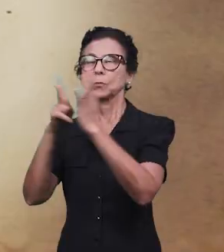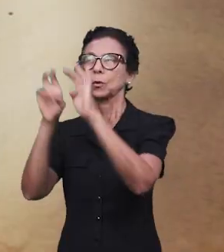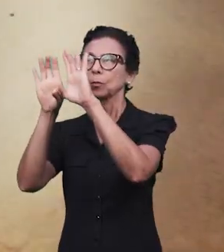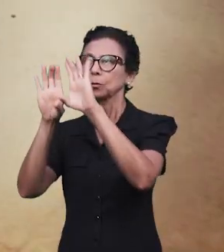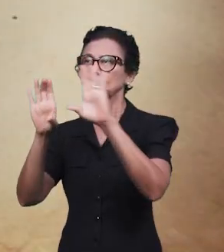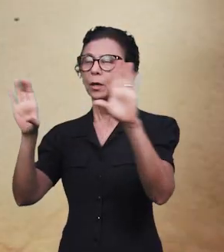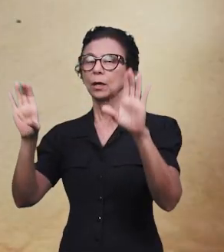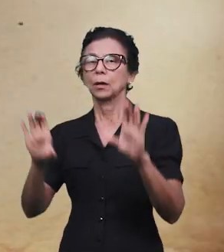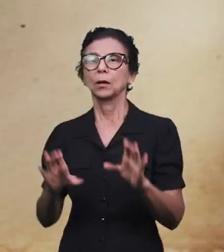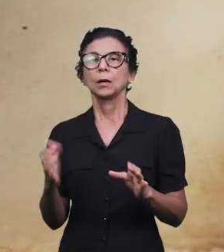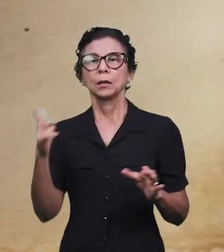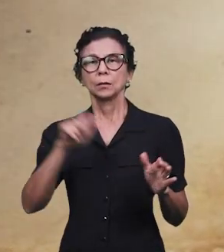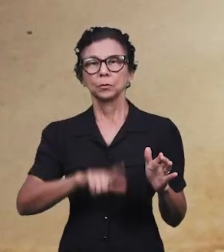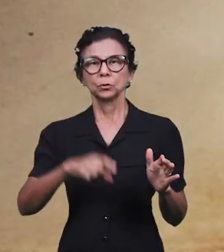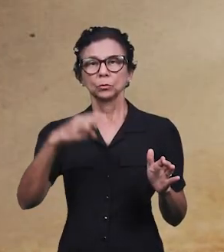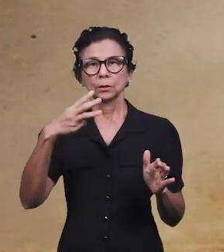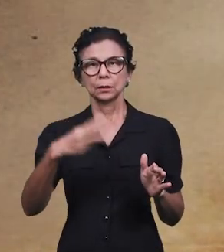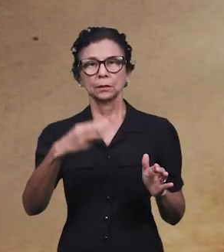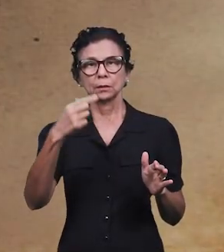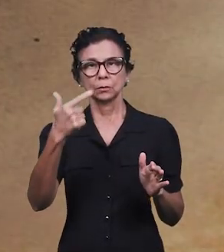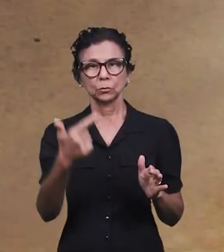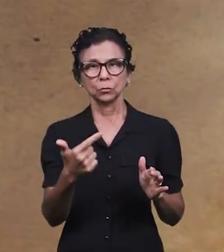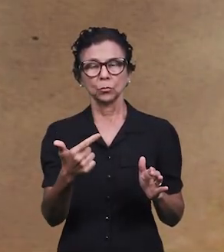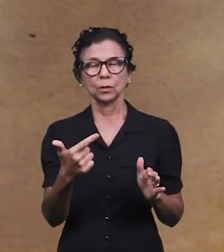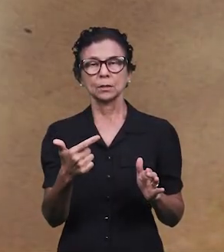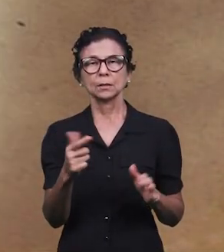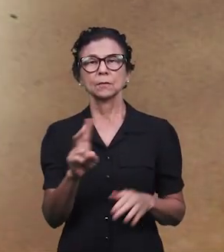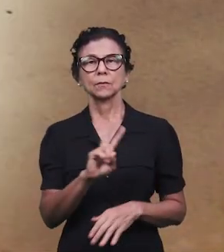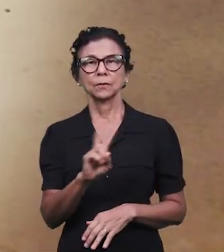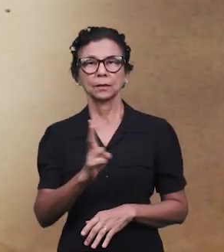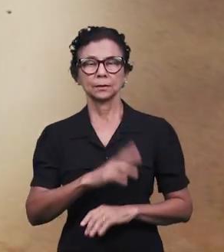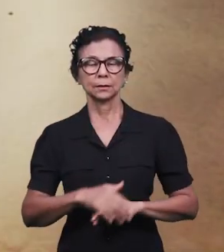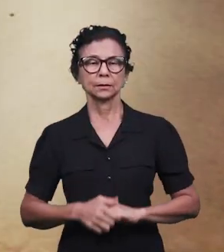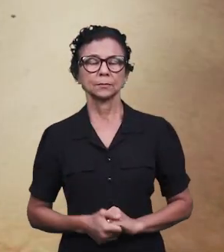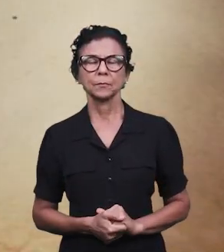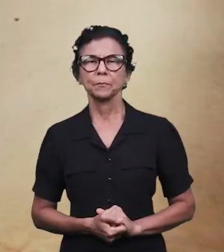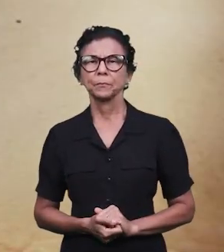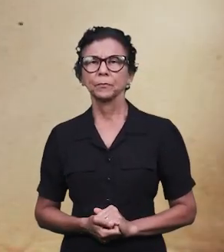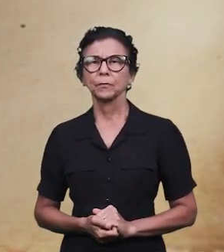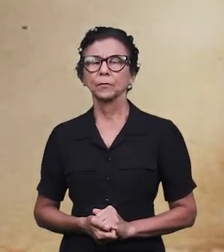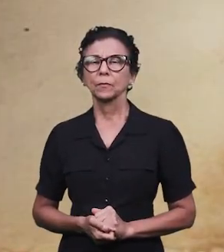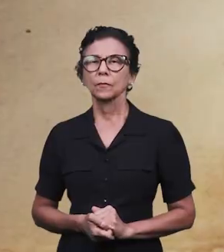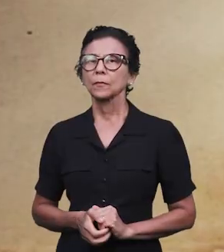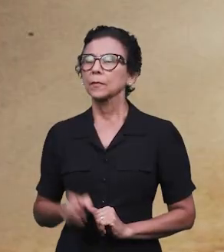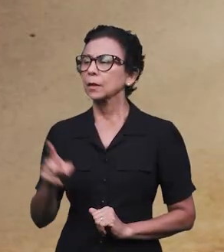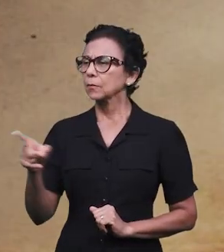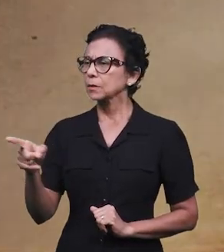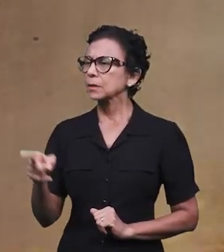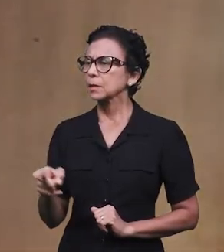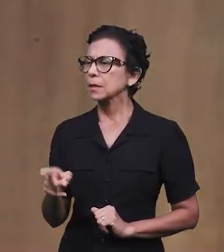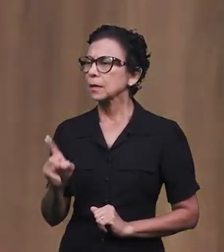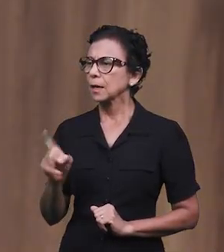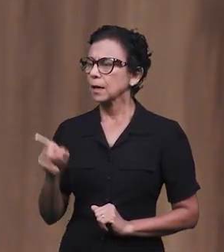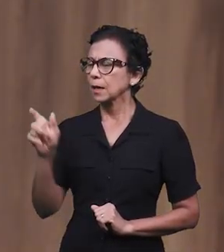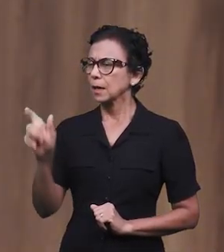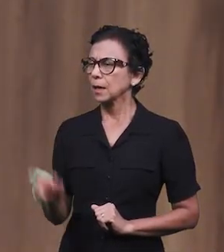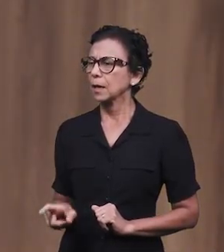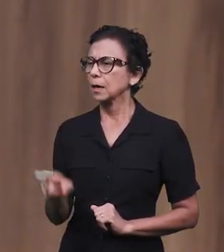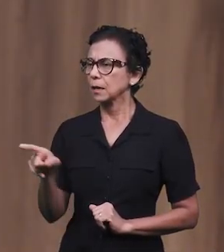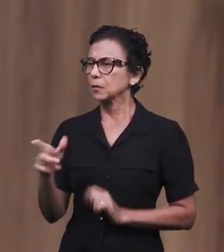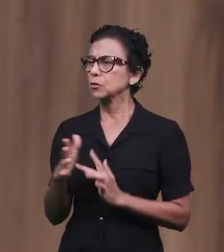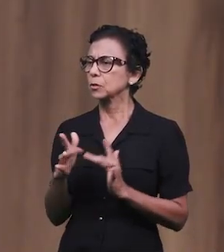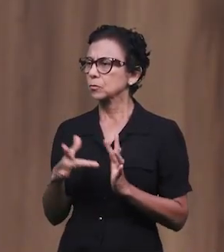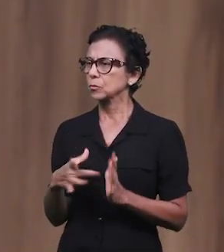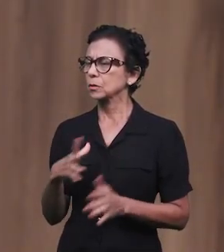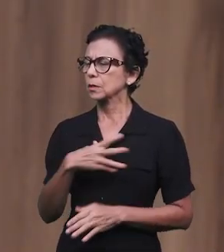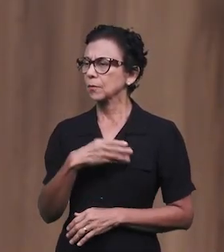És tu o rei dos judeus? Mateus 17:11. Escrevendo para os judeus, ele apresenta Jesus